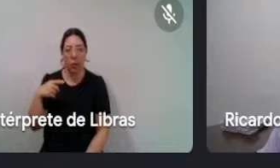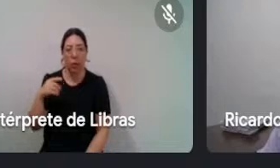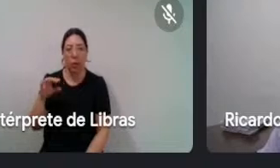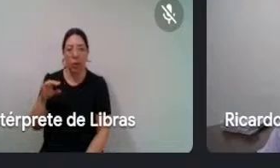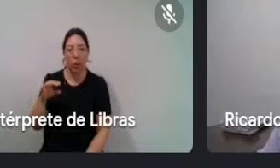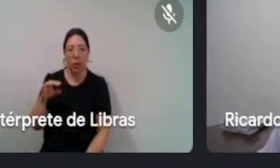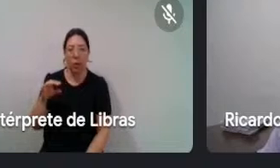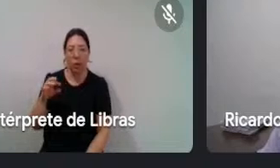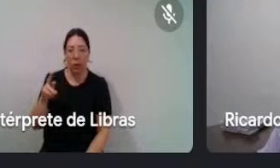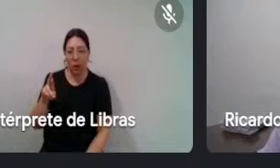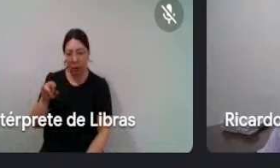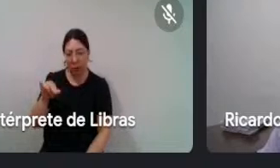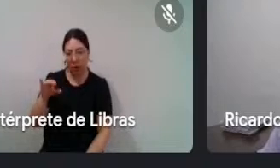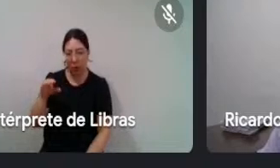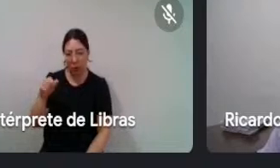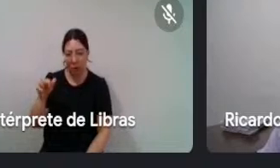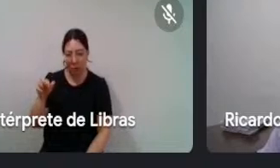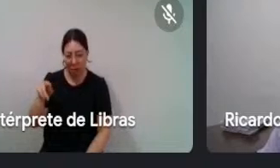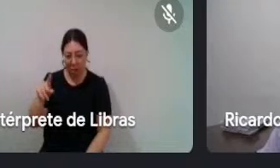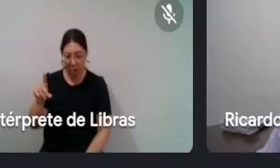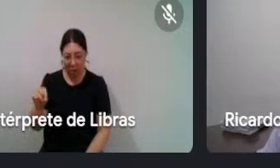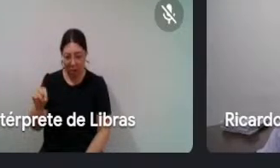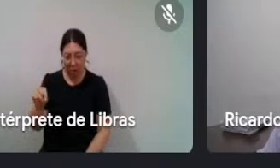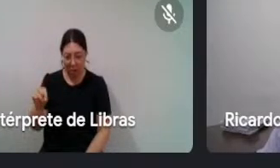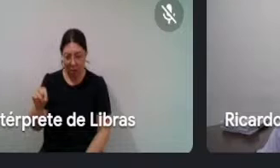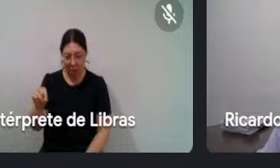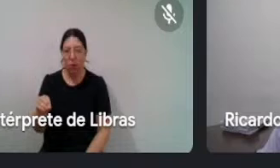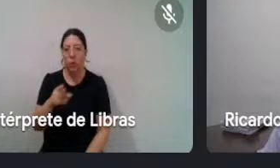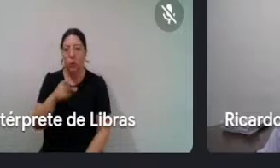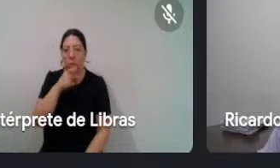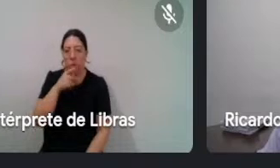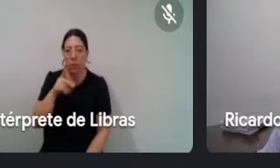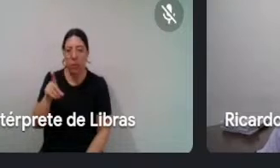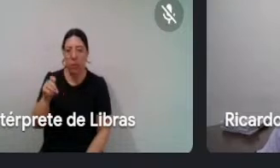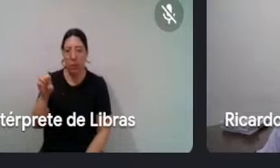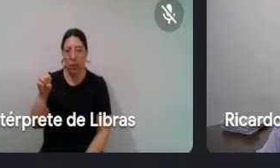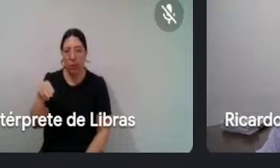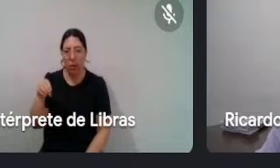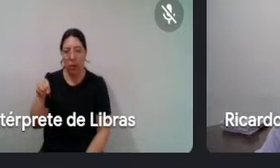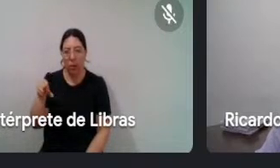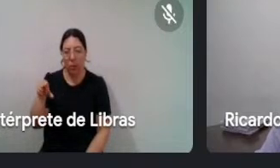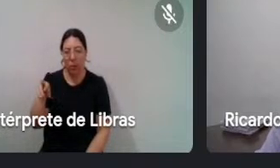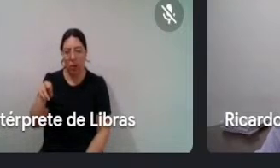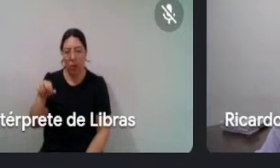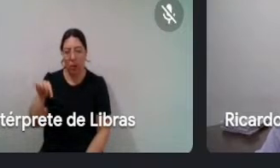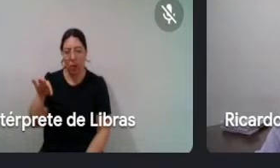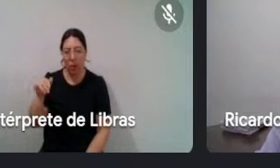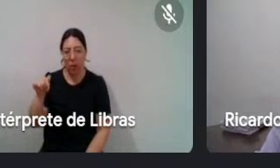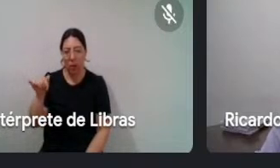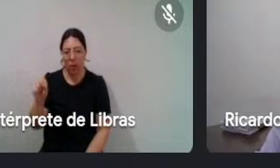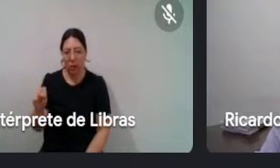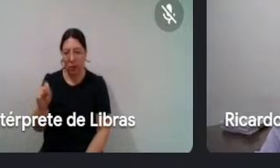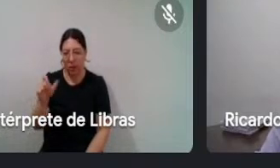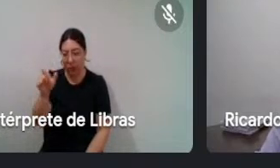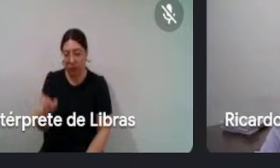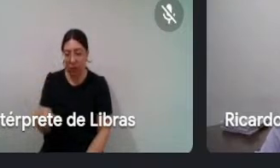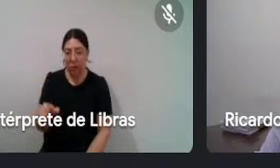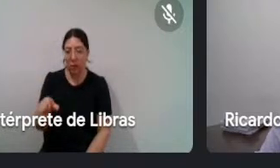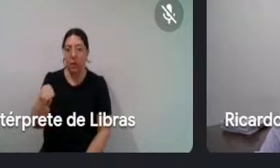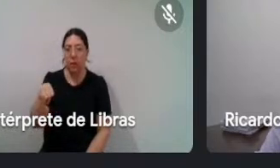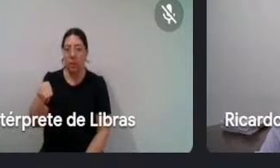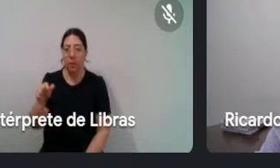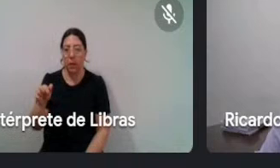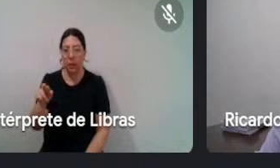Advogado Dr. Ricardo Raag, interessada Maria Auxiliadora Seabra Rezende. Advogado é o doutor